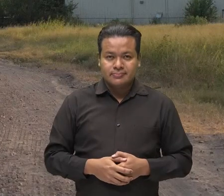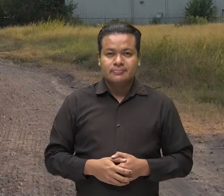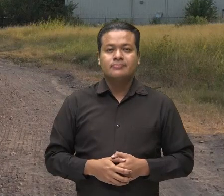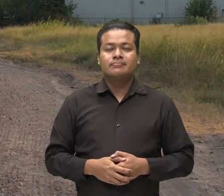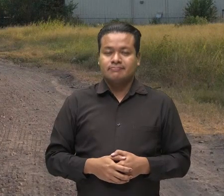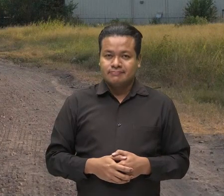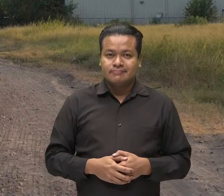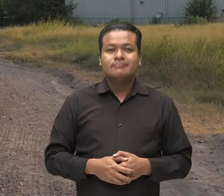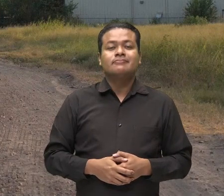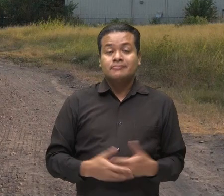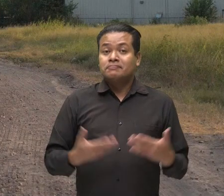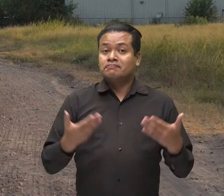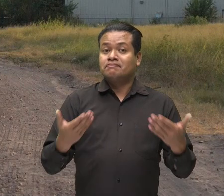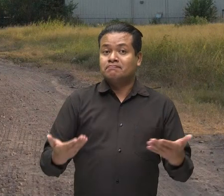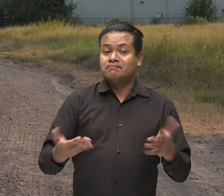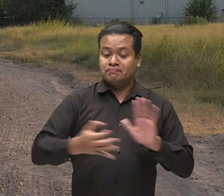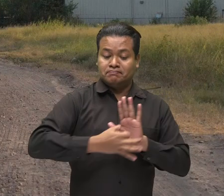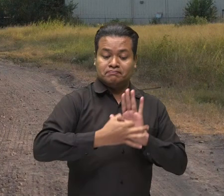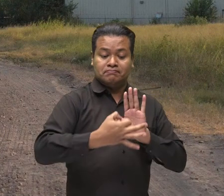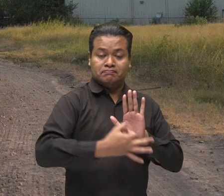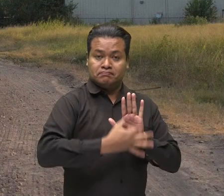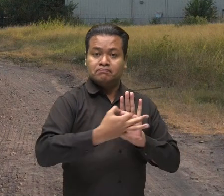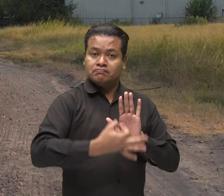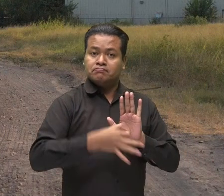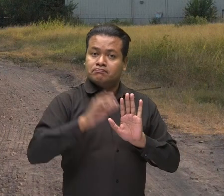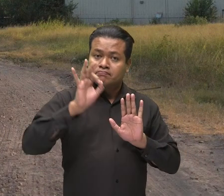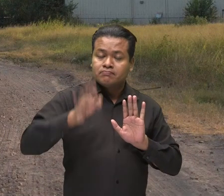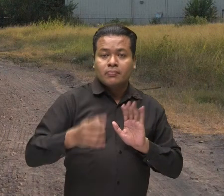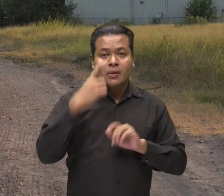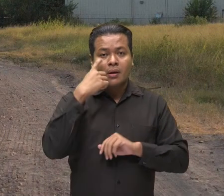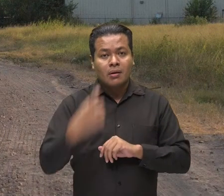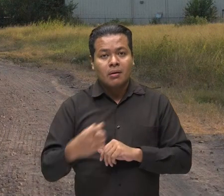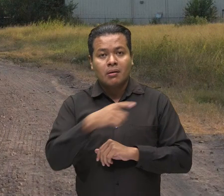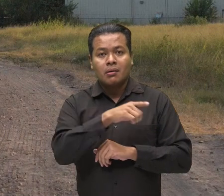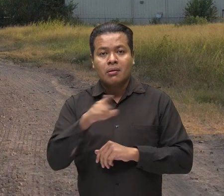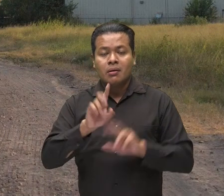Muito bem, gente, é isso aí, né? Opiniões bem interessantes com